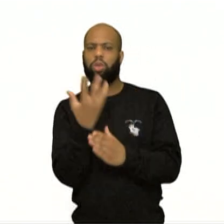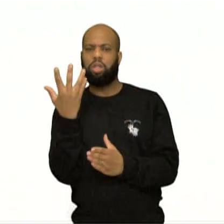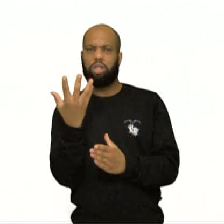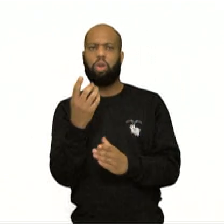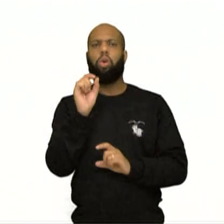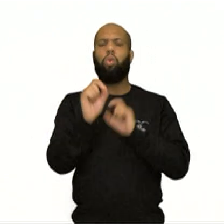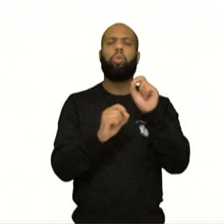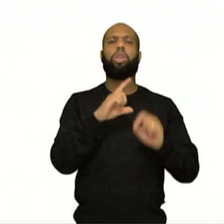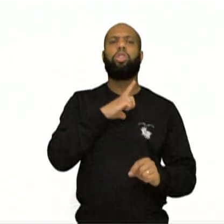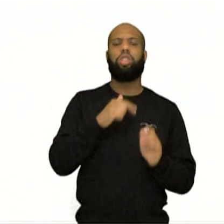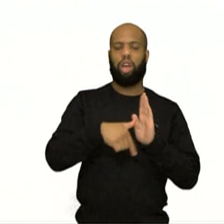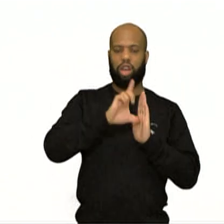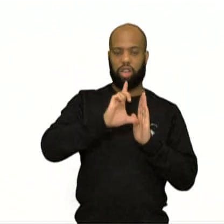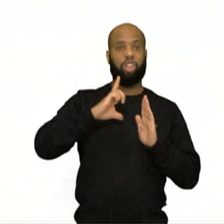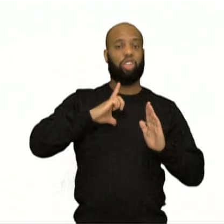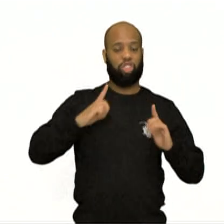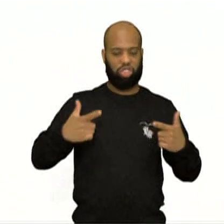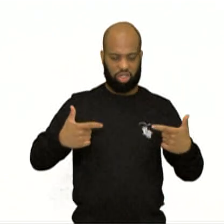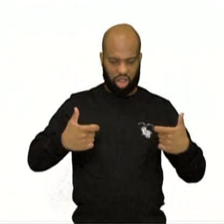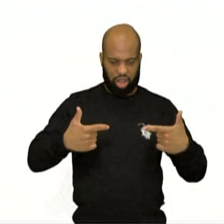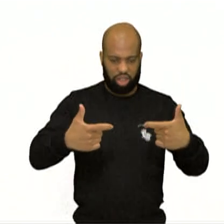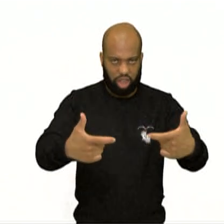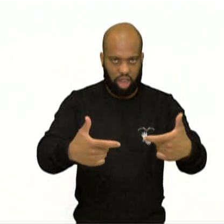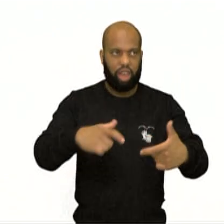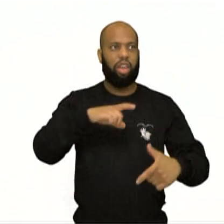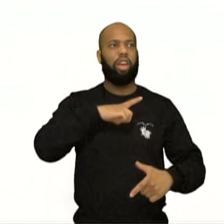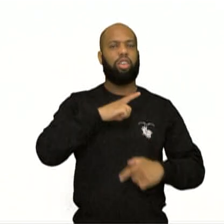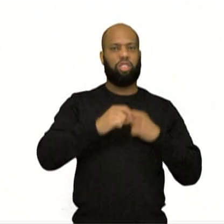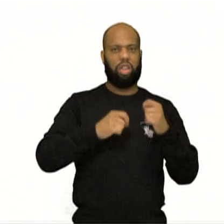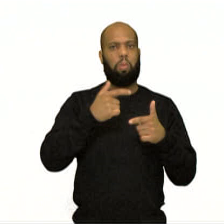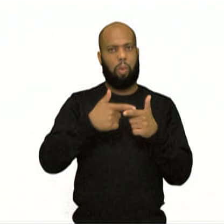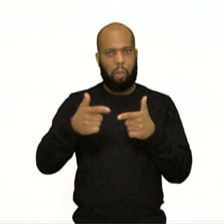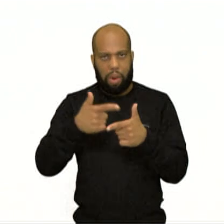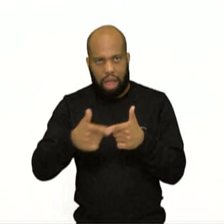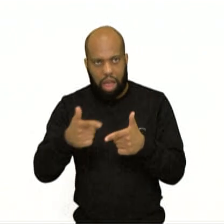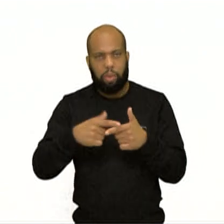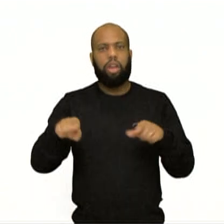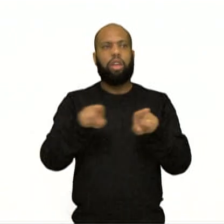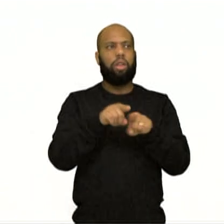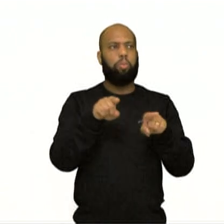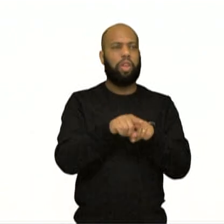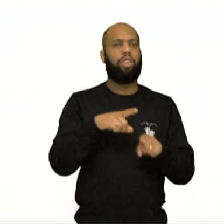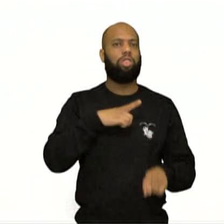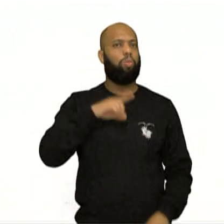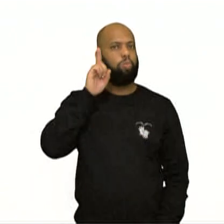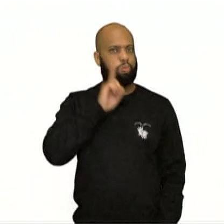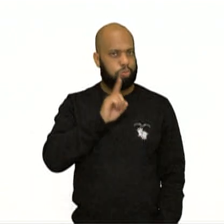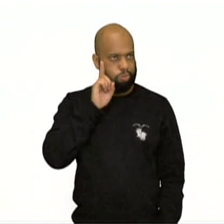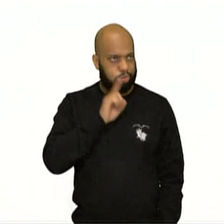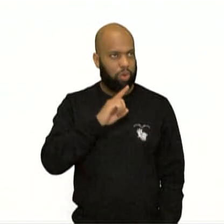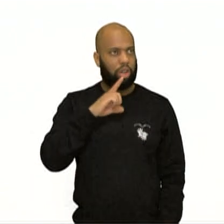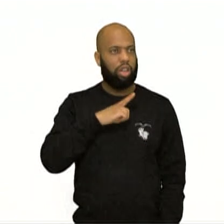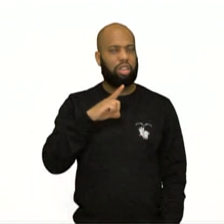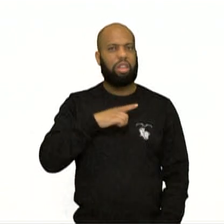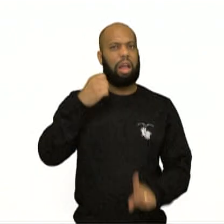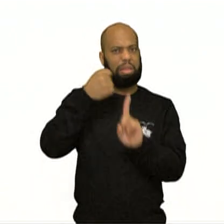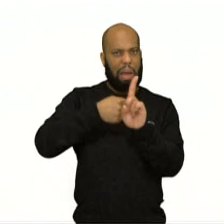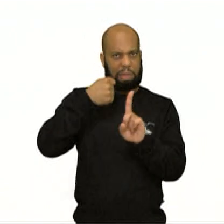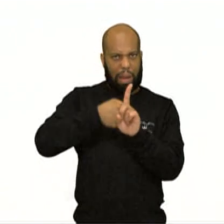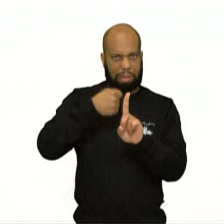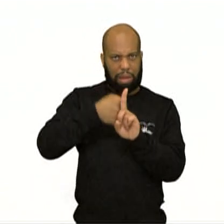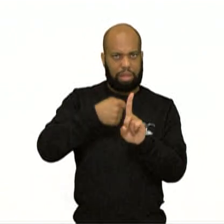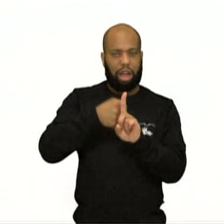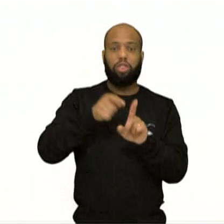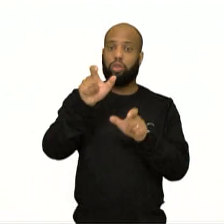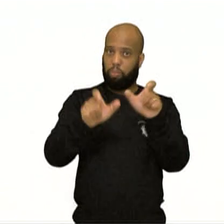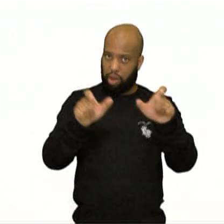tinha? Lembram? As guerras, Grande Depressão, né? Nós temos lá os Estados Unidos ainda com linchamentos de